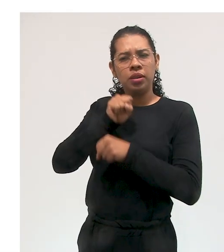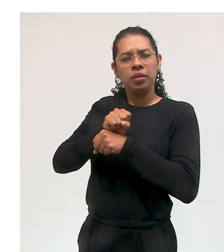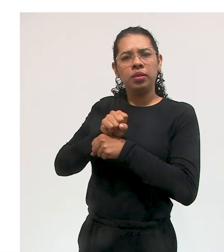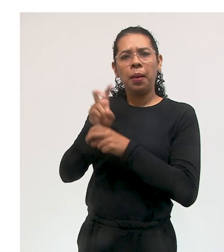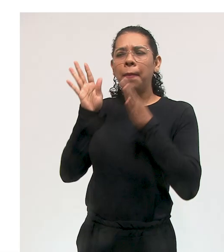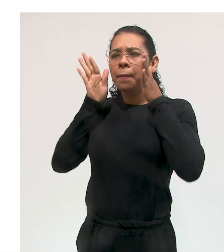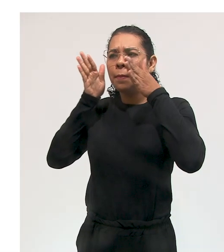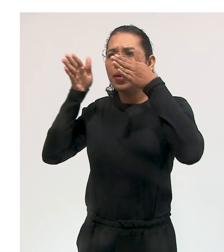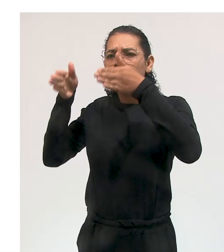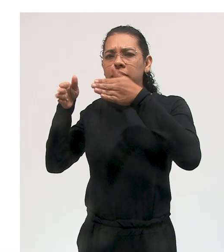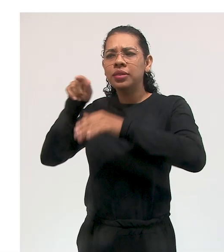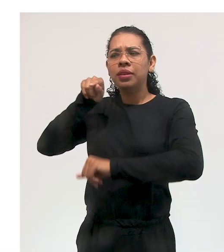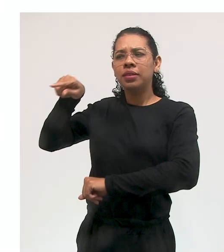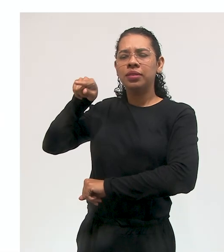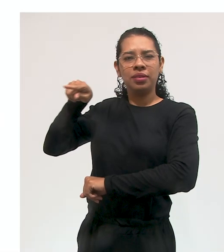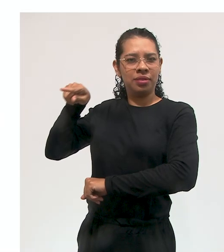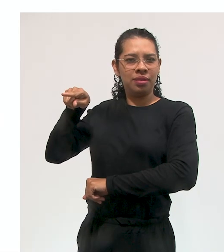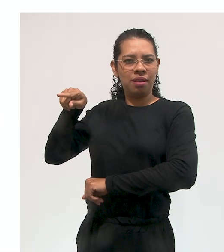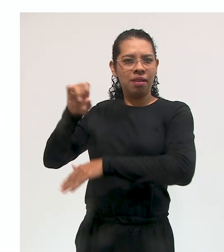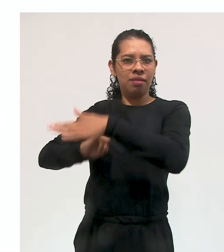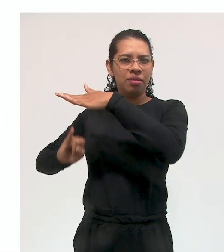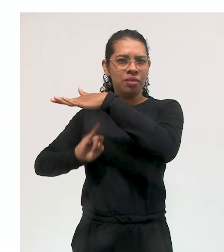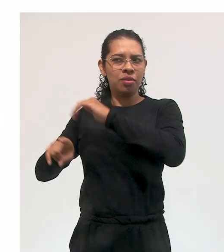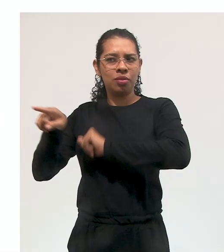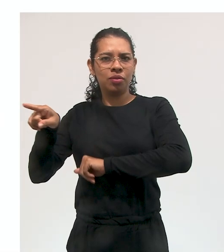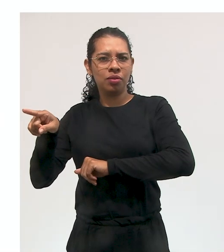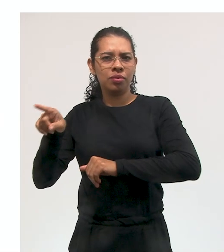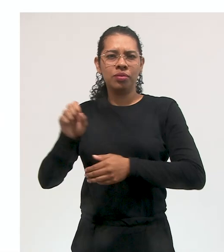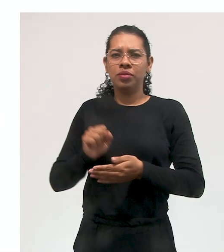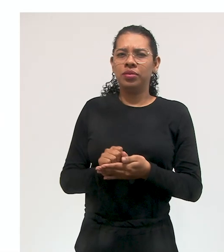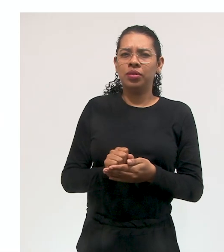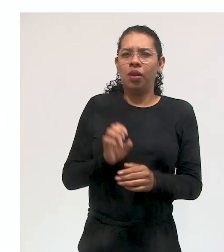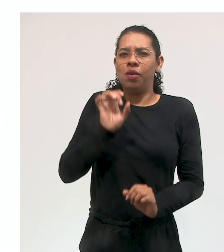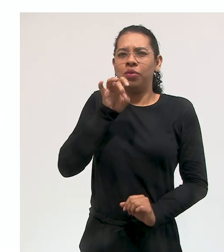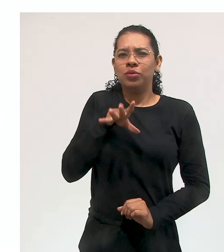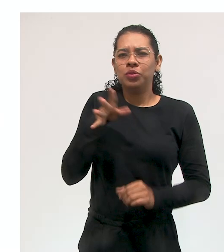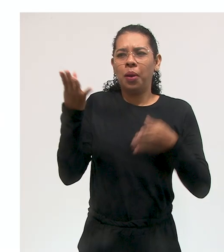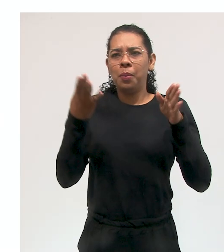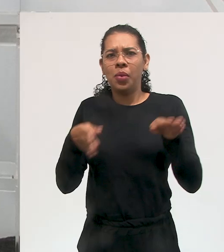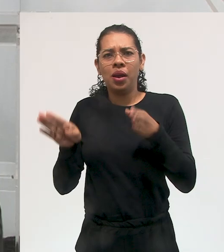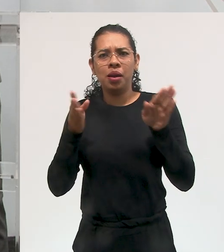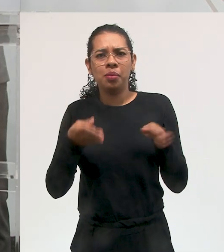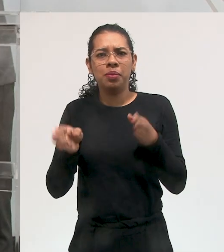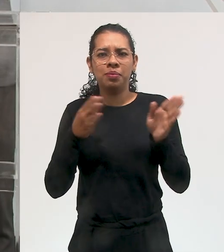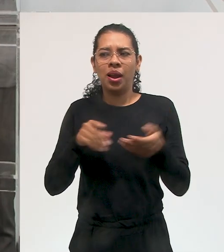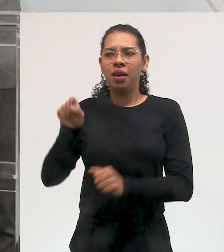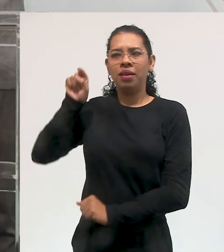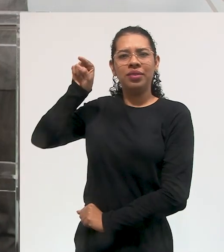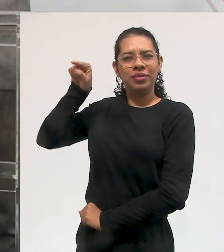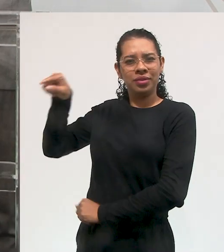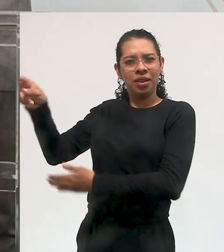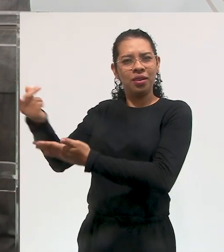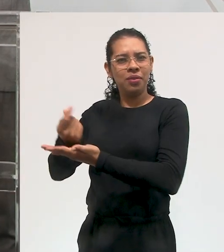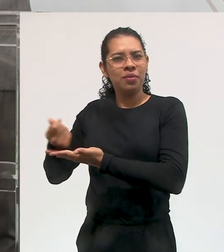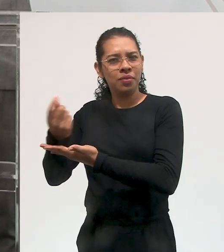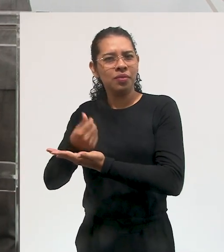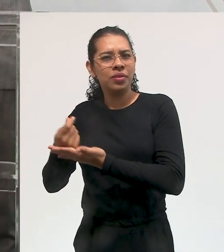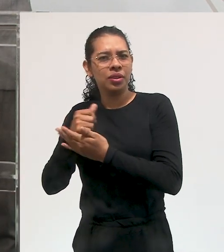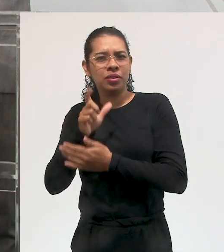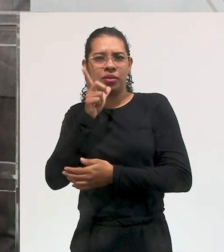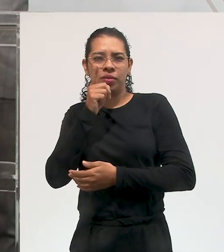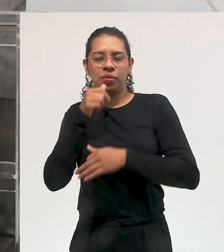só centralizado na instituição, que fica lá em Niterói, fica perto do mar? Será que as pessoas vão só pensar na produção daquela